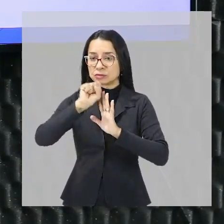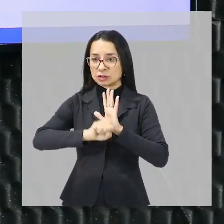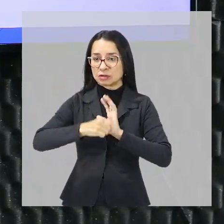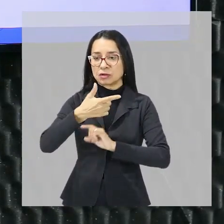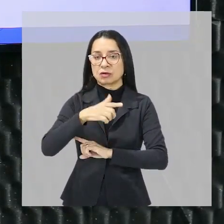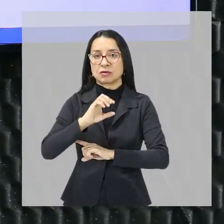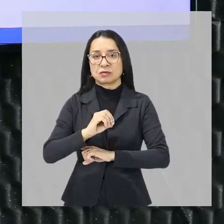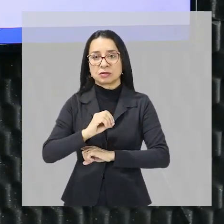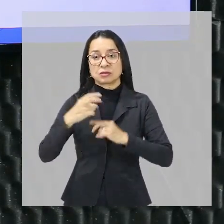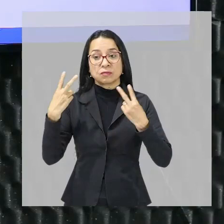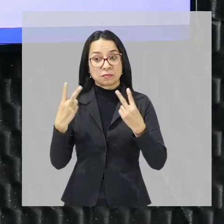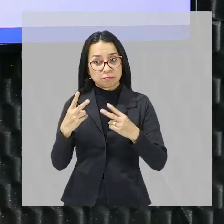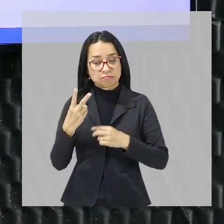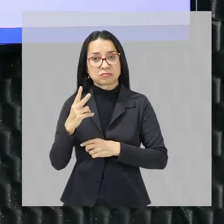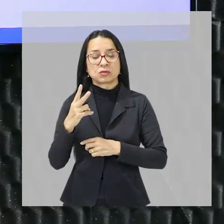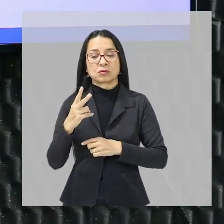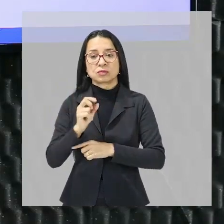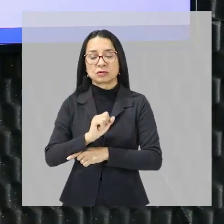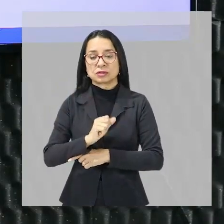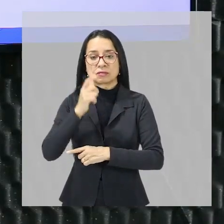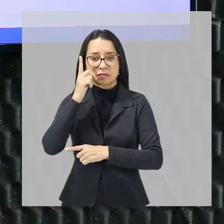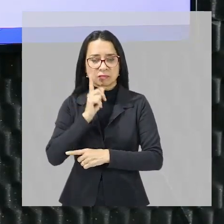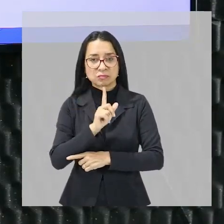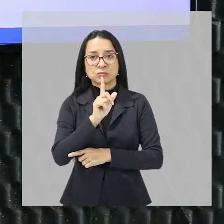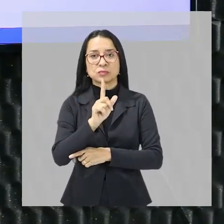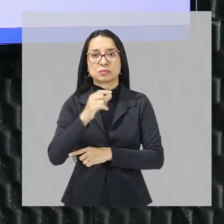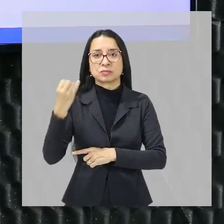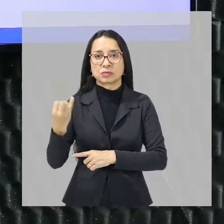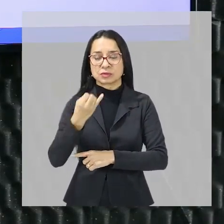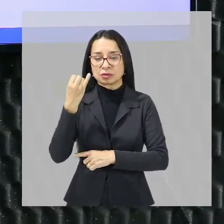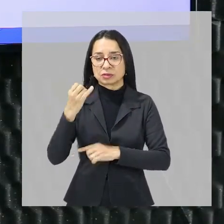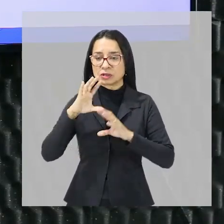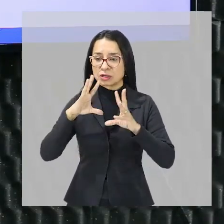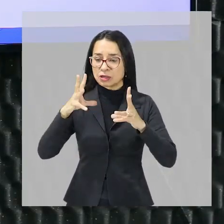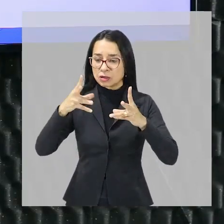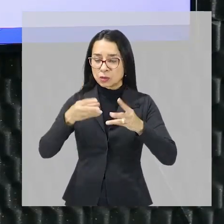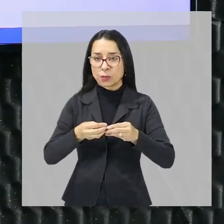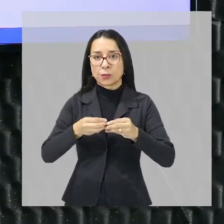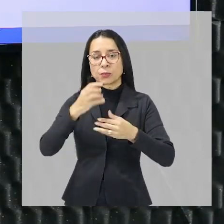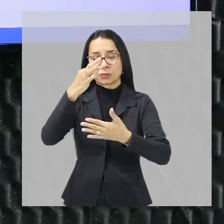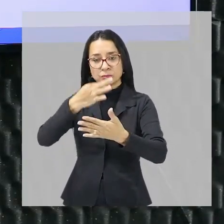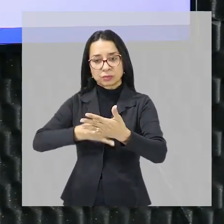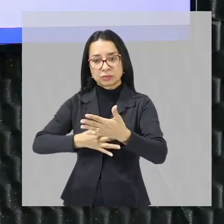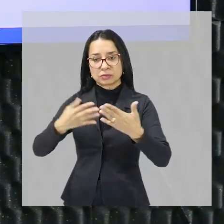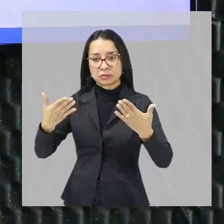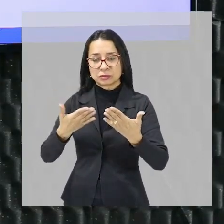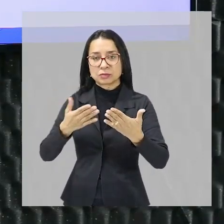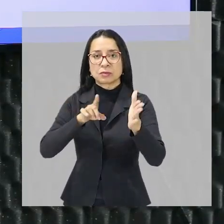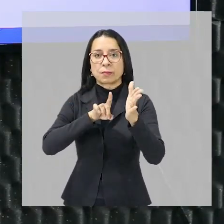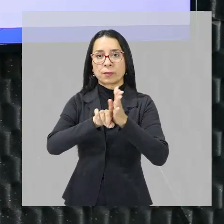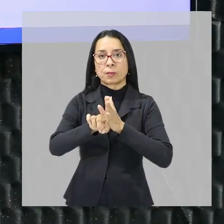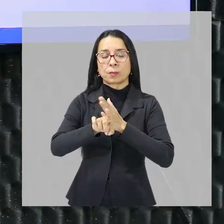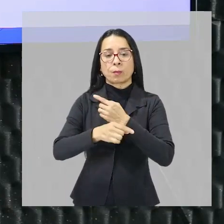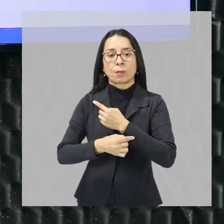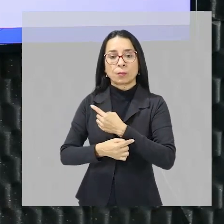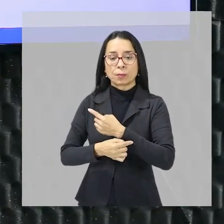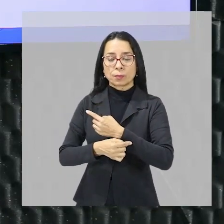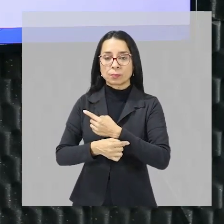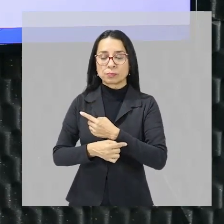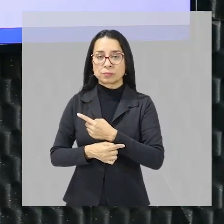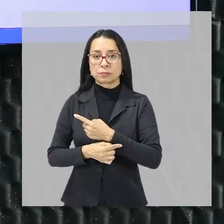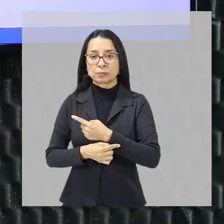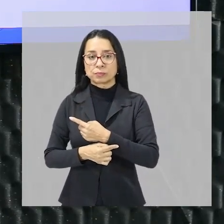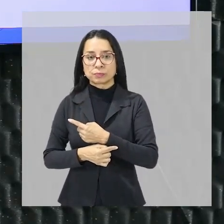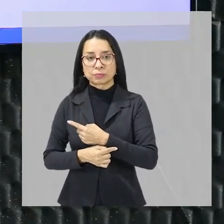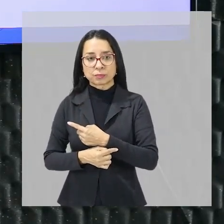XX, vitórias importantes. Esse que é o resumo do texto. Vamos para o comando da questão, ou a